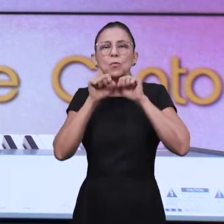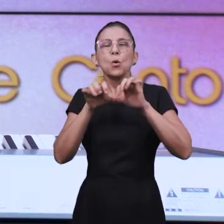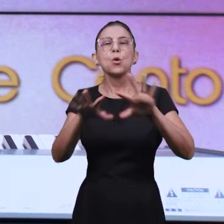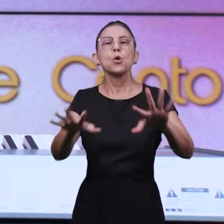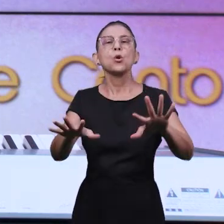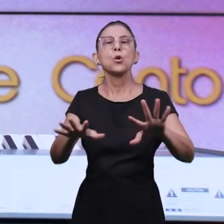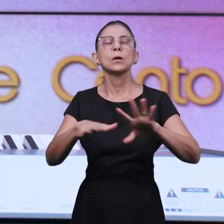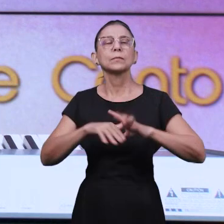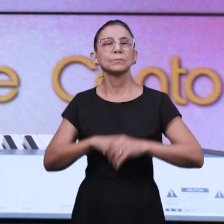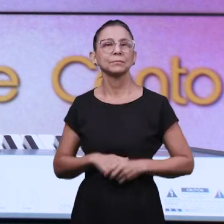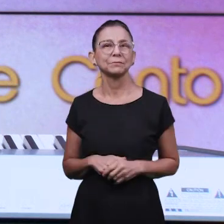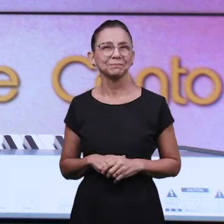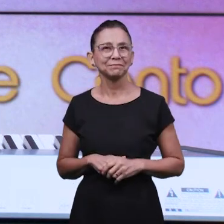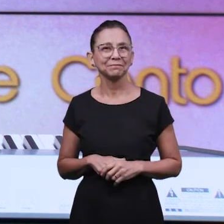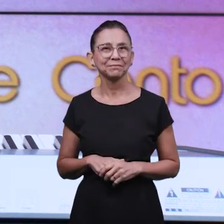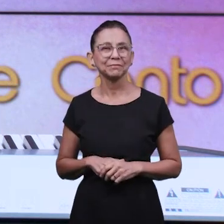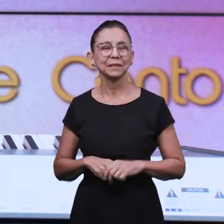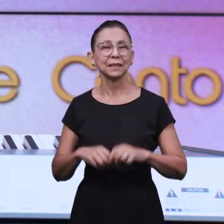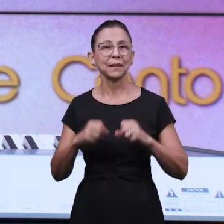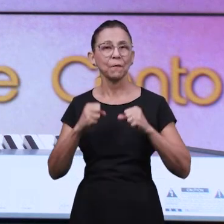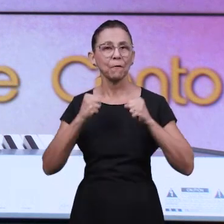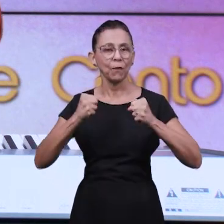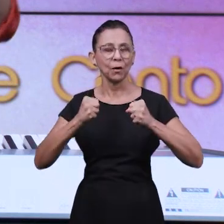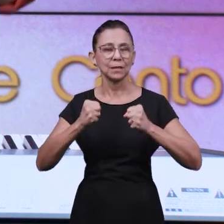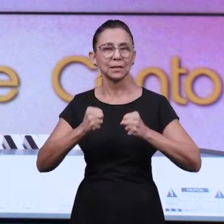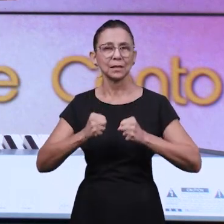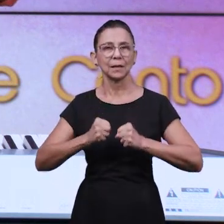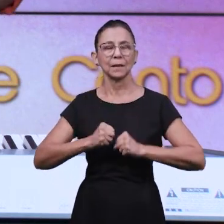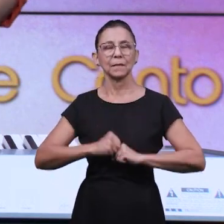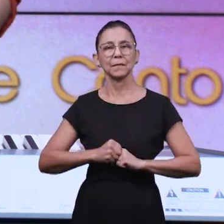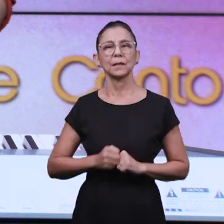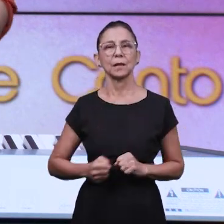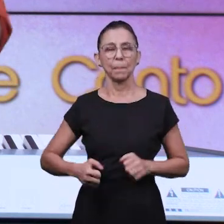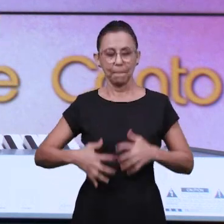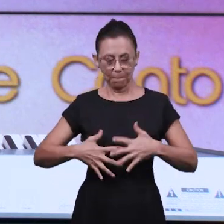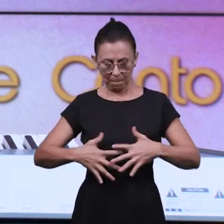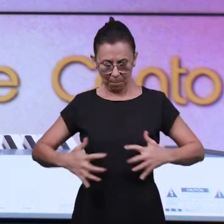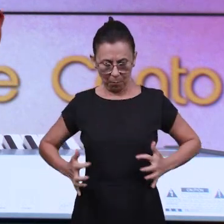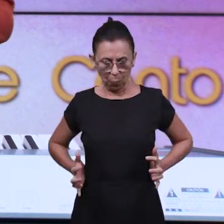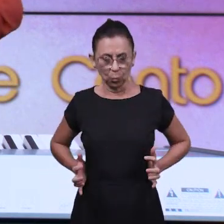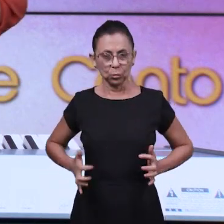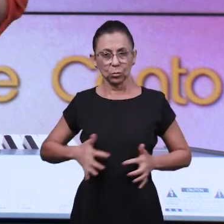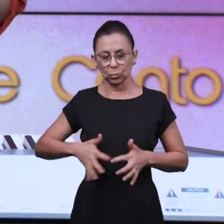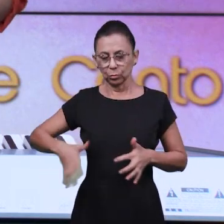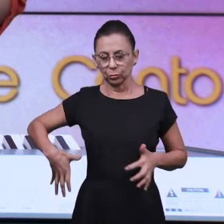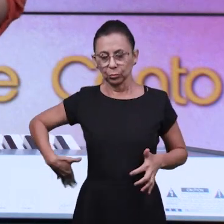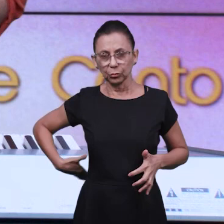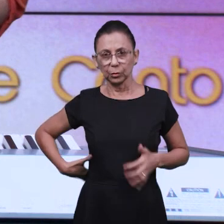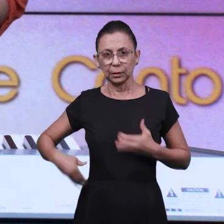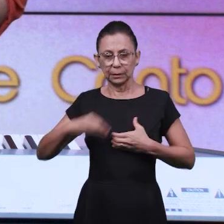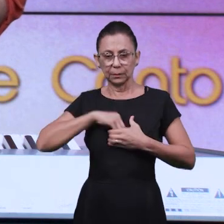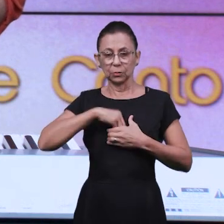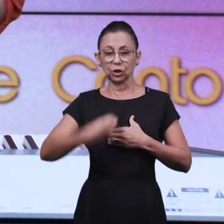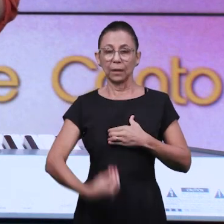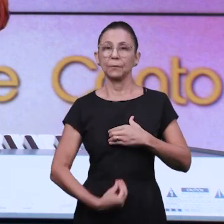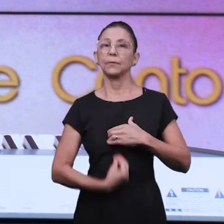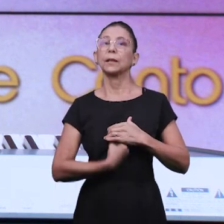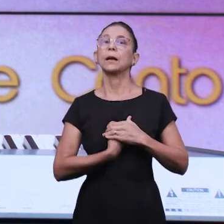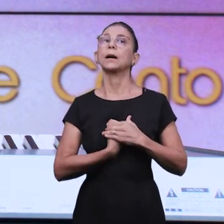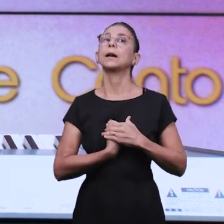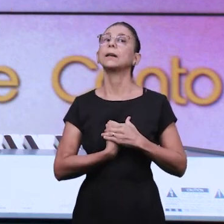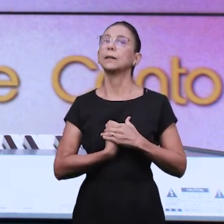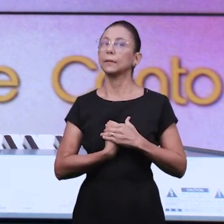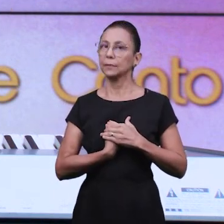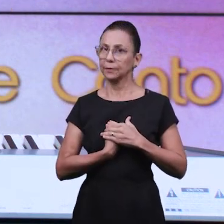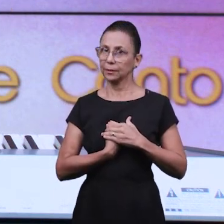expirações, tudo isso para desenvolver energia muscular da estrutura intercostal e da estrutura diafragmática,